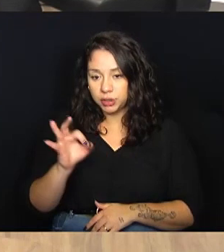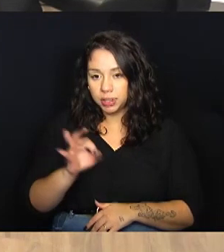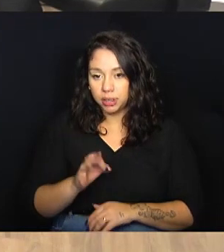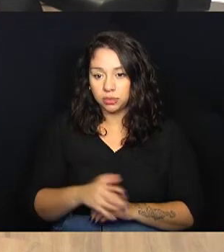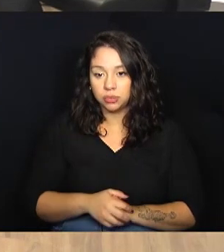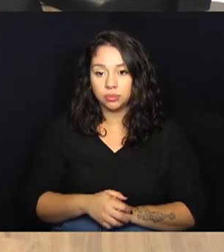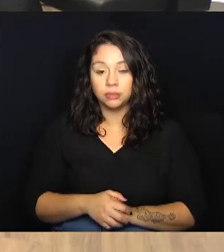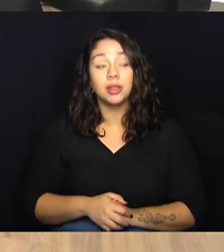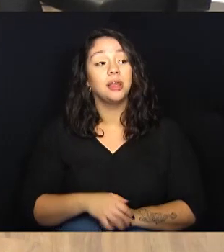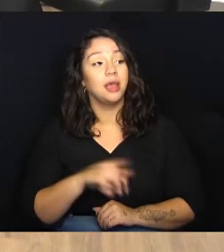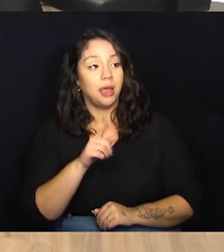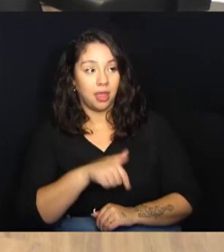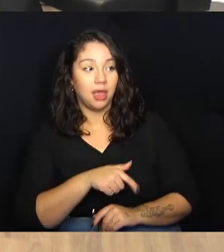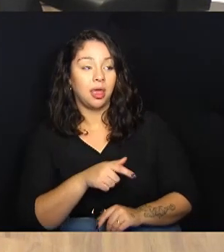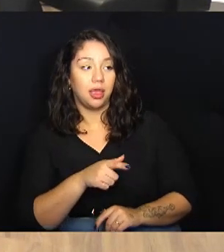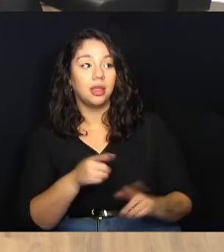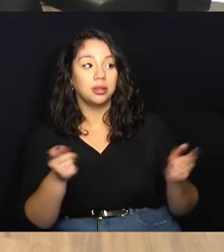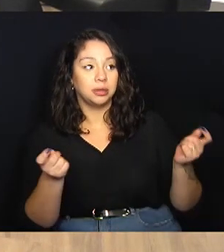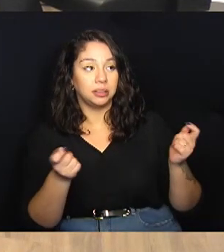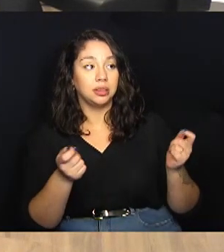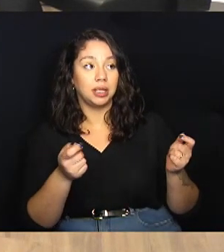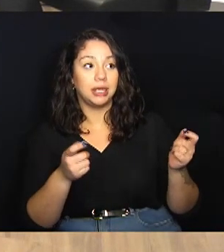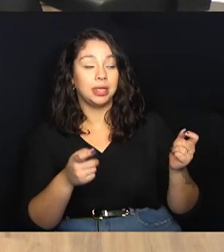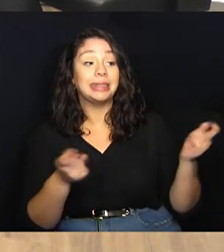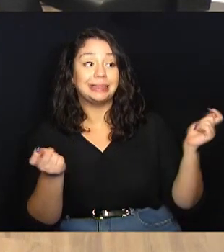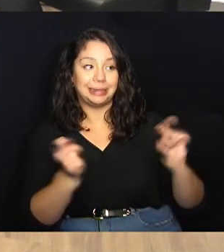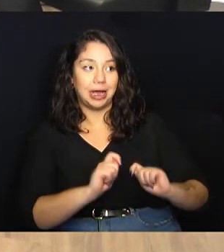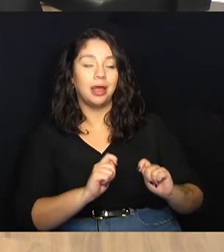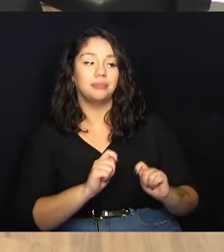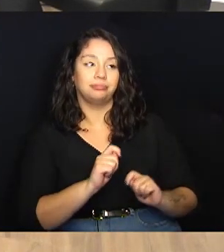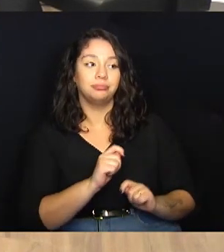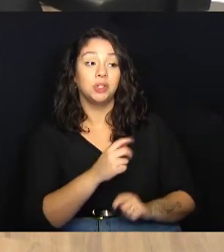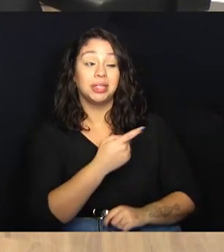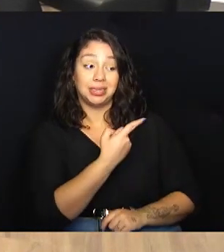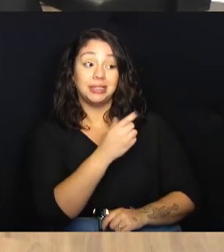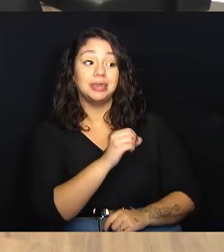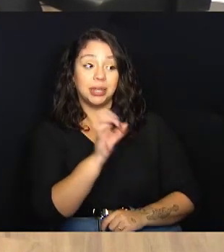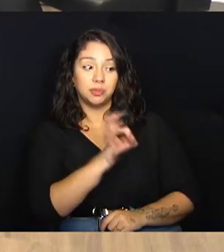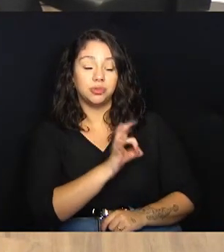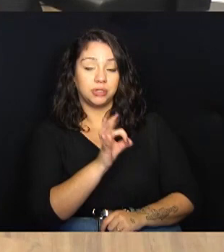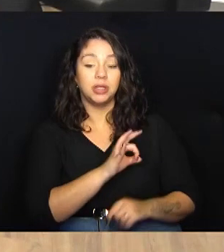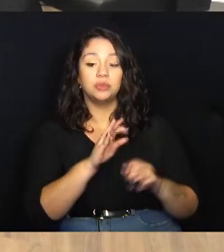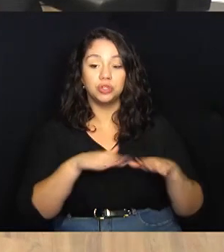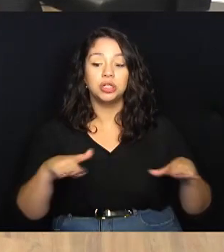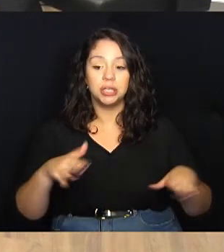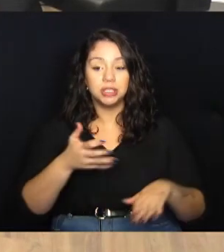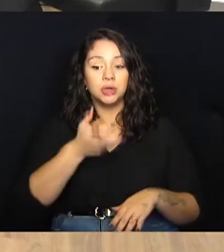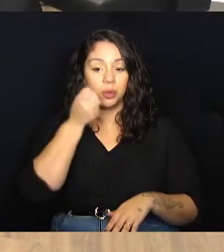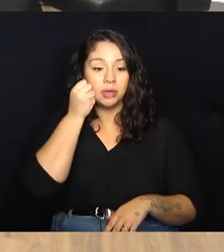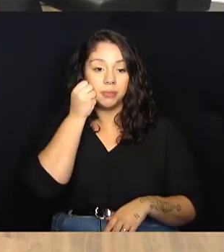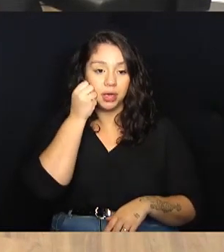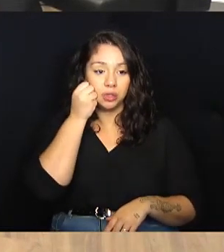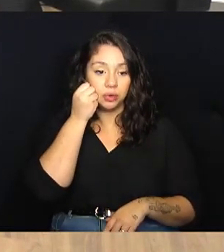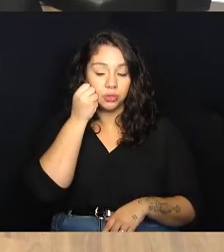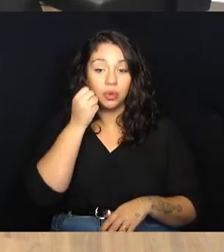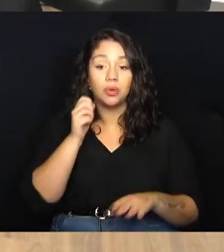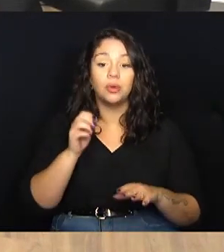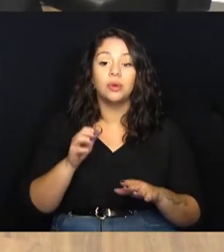A nossa capacidade seria de 10% das crianças em acolhimento hoje no município. Né? Hoje,